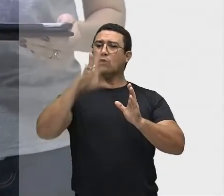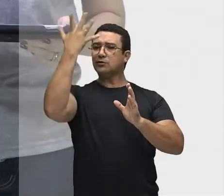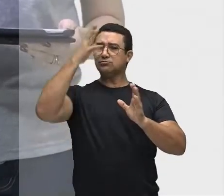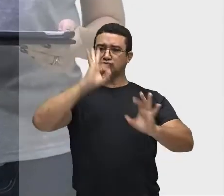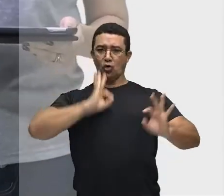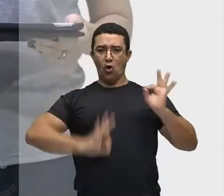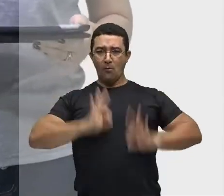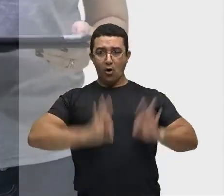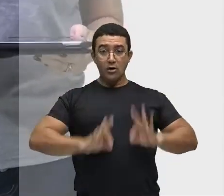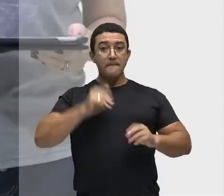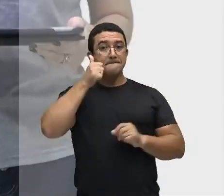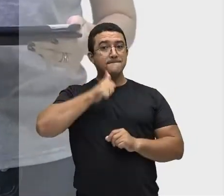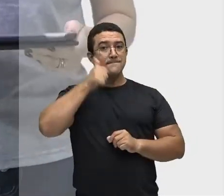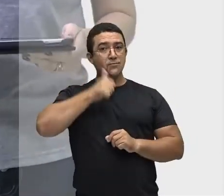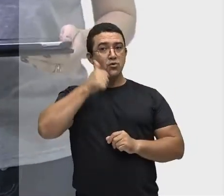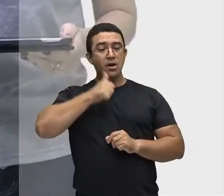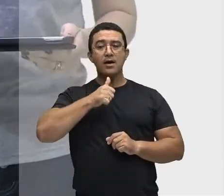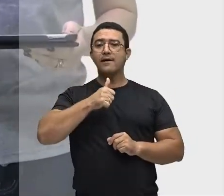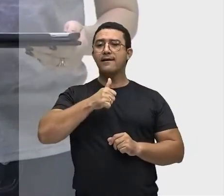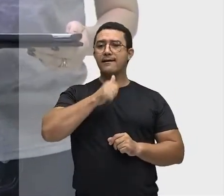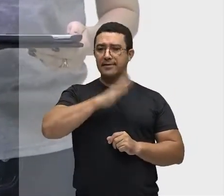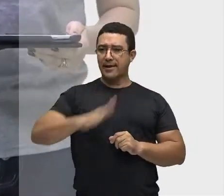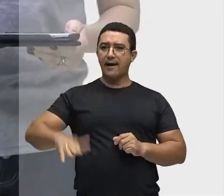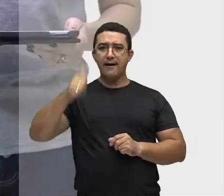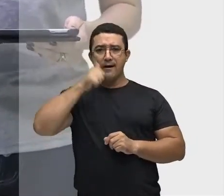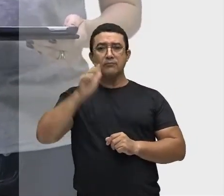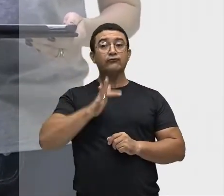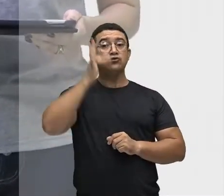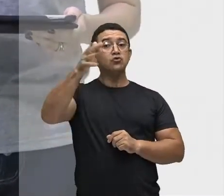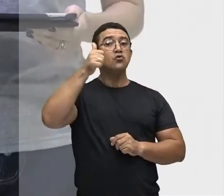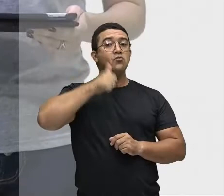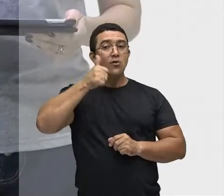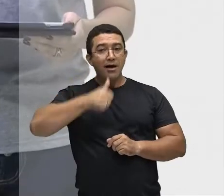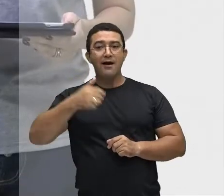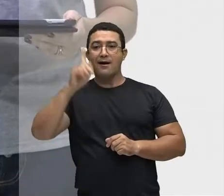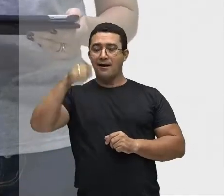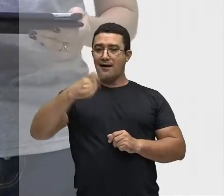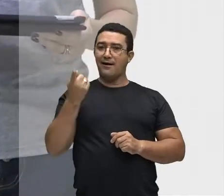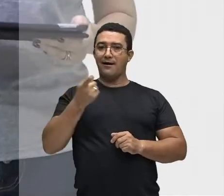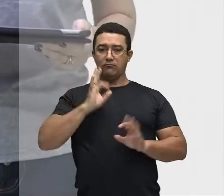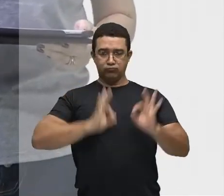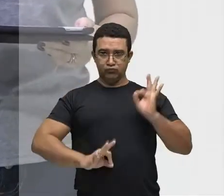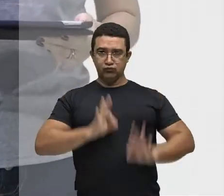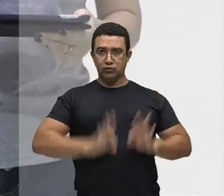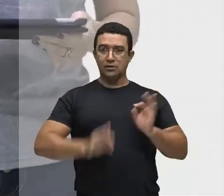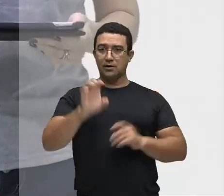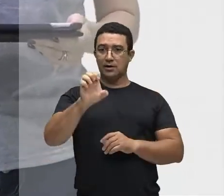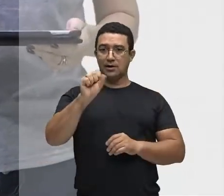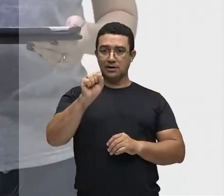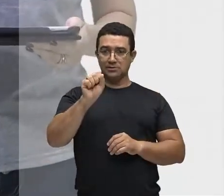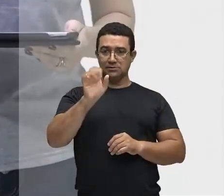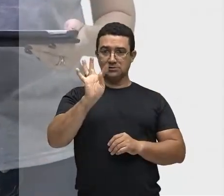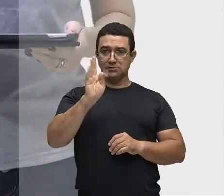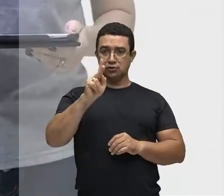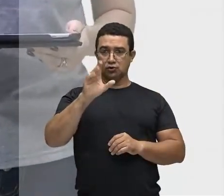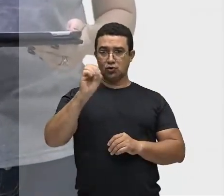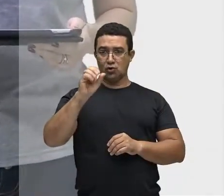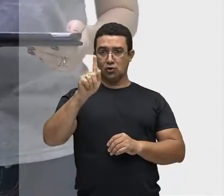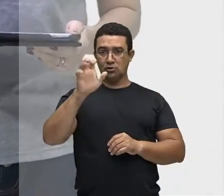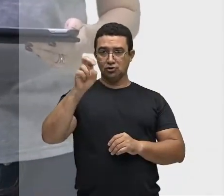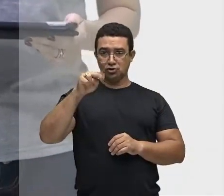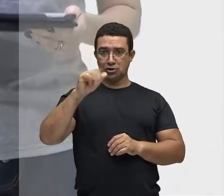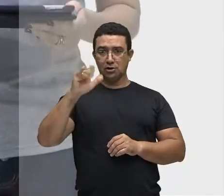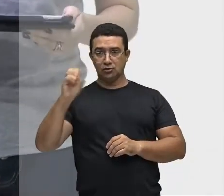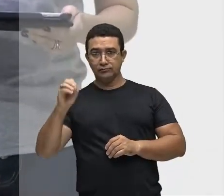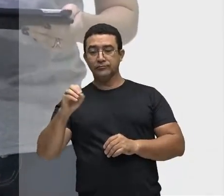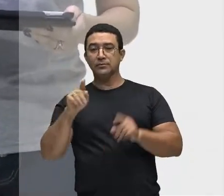Na mulher, na menina que se tornará mulher, os hormônios que estão aí atuando é o estrogênio e a progesterona.